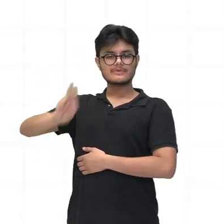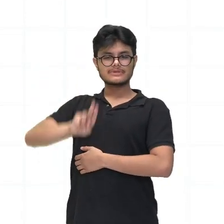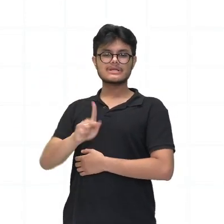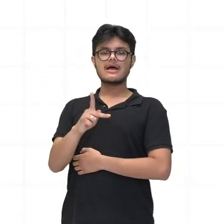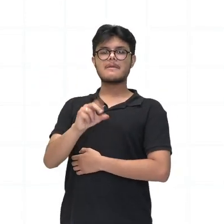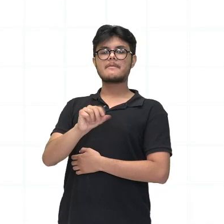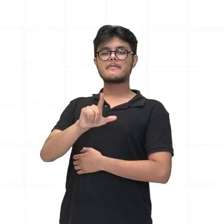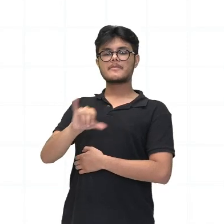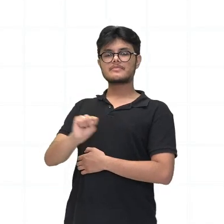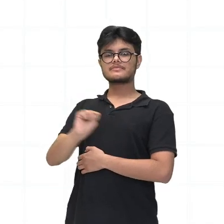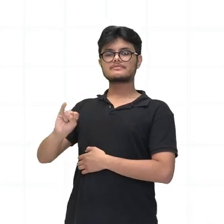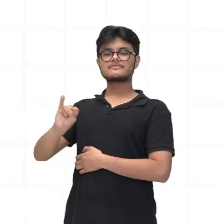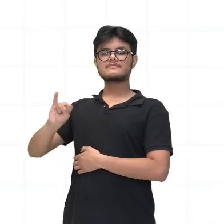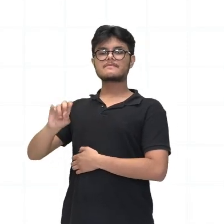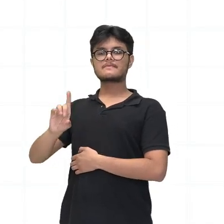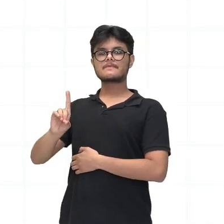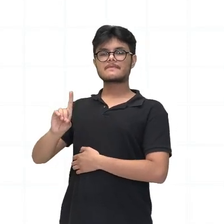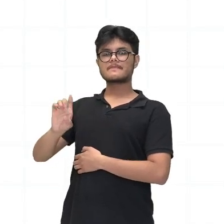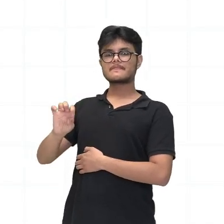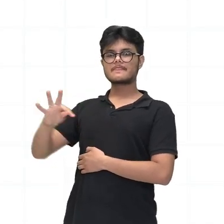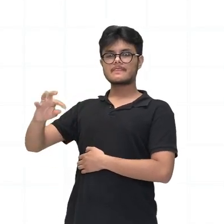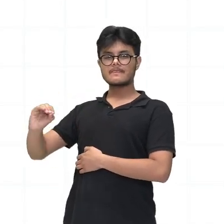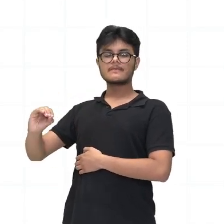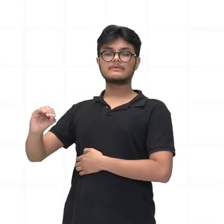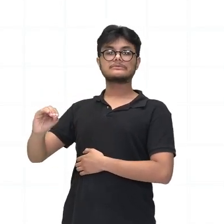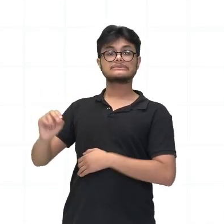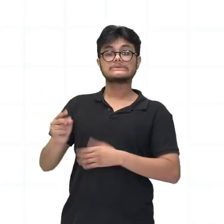polissíndeto, de novo a repetição da